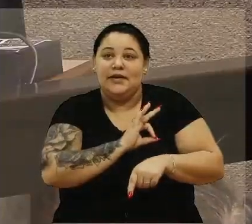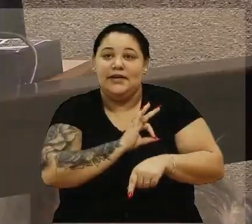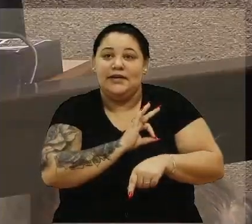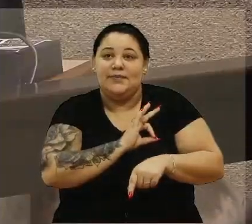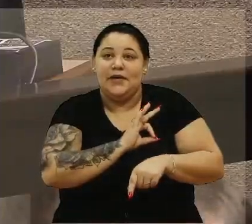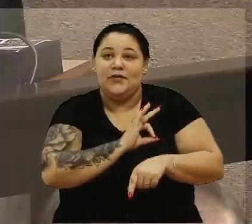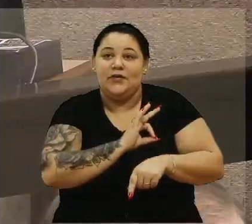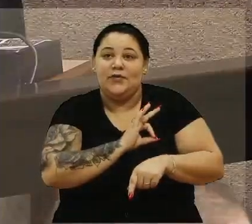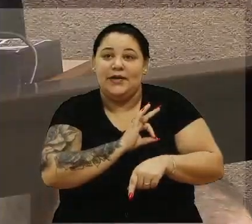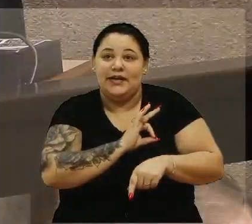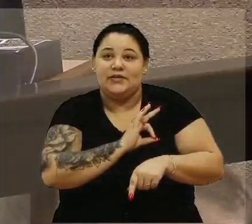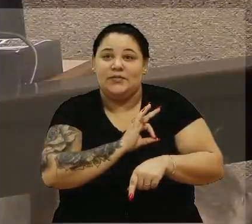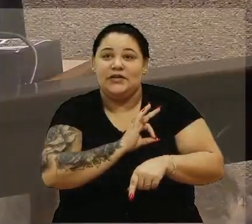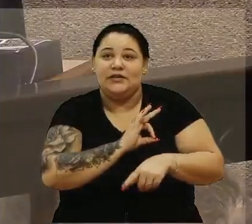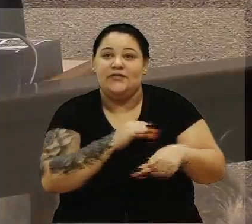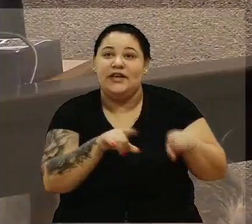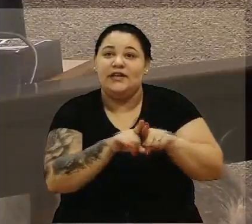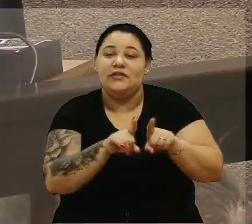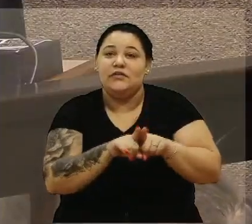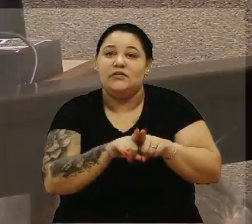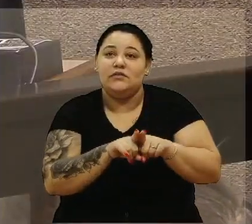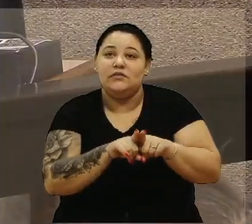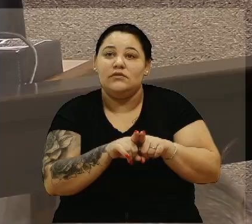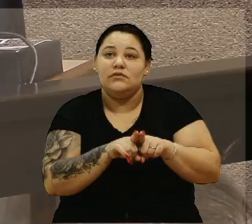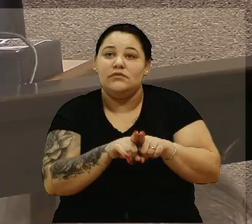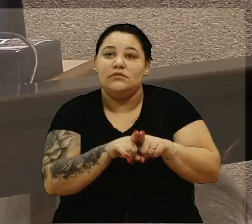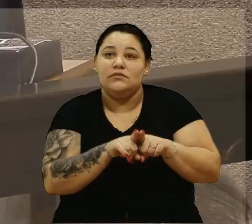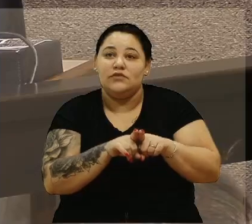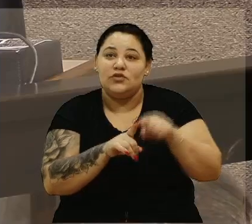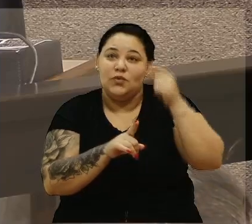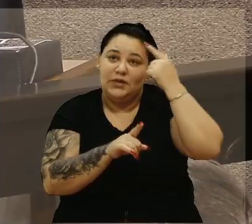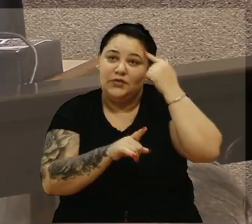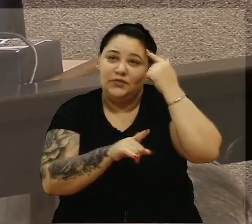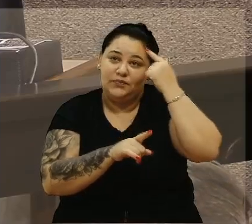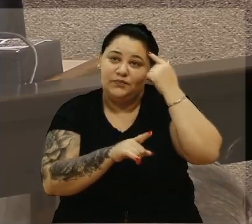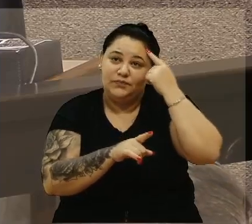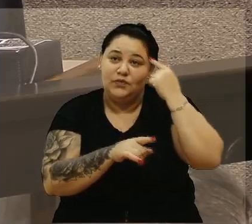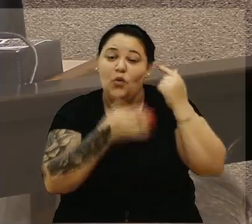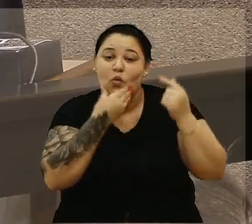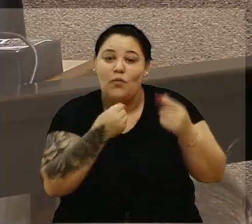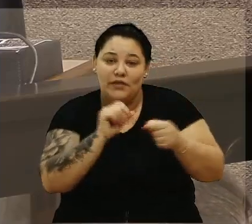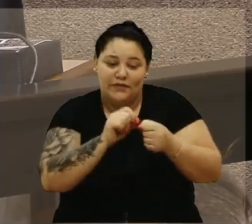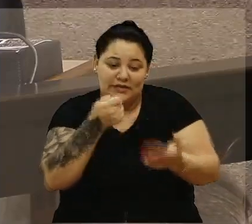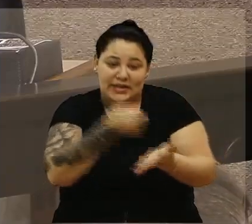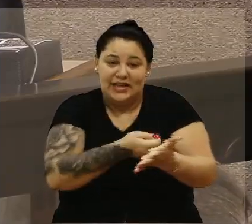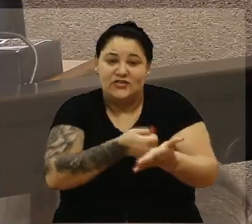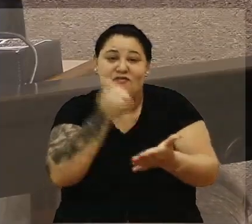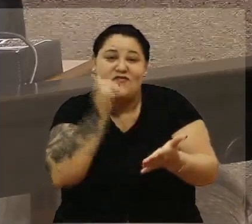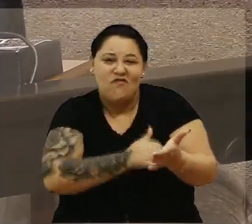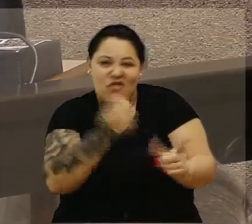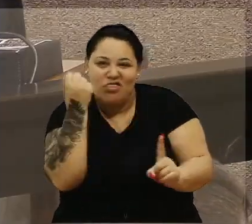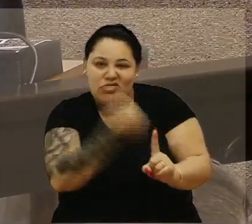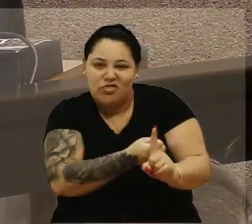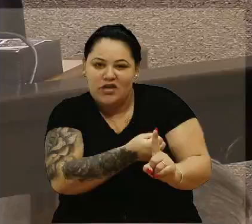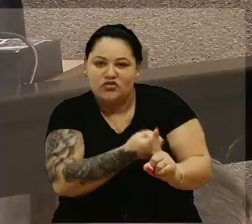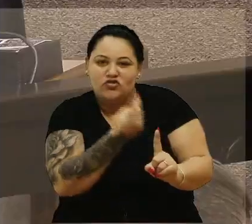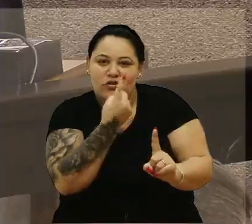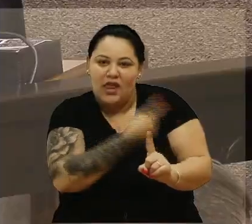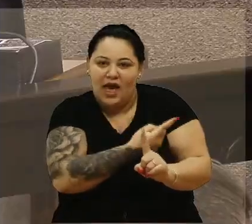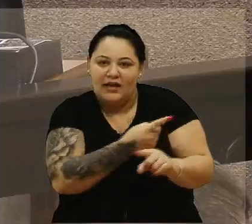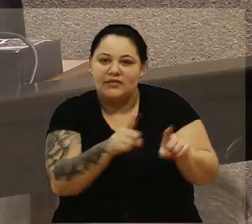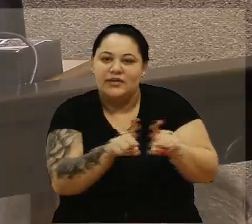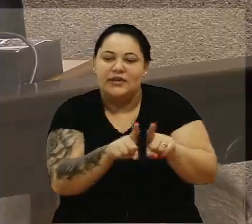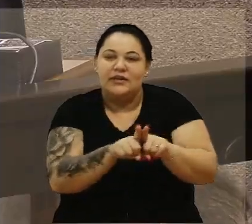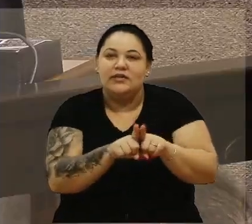já prenderam, né, esse homem que fez essa tentativa de feminicídio lá, que é um fato